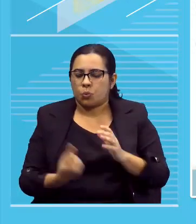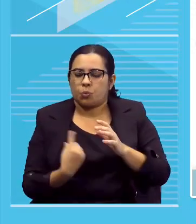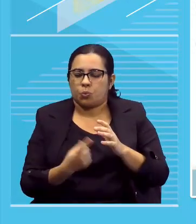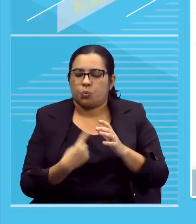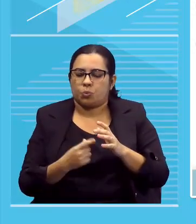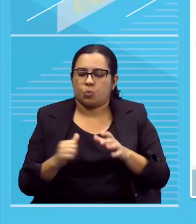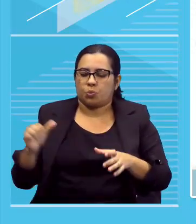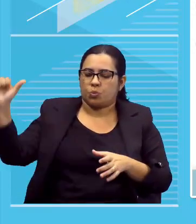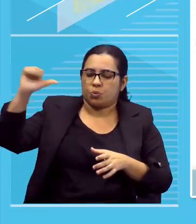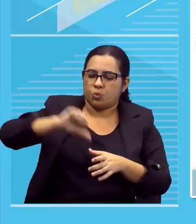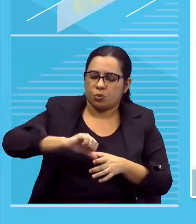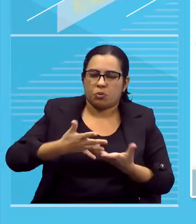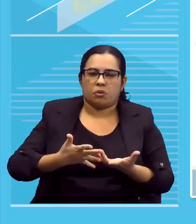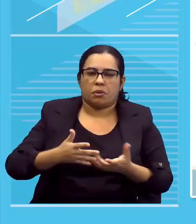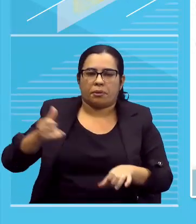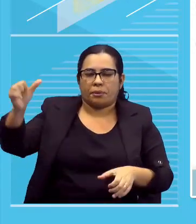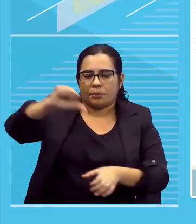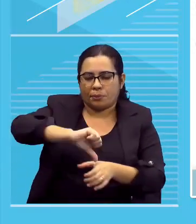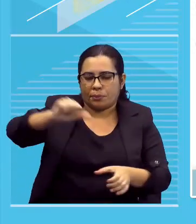garrafados